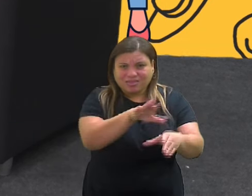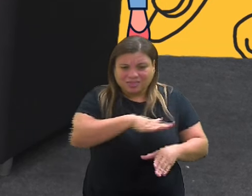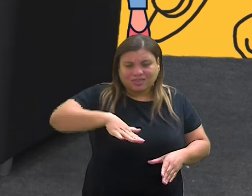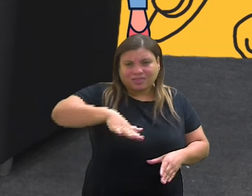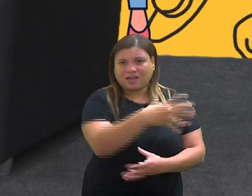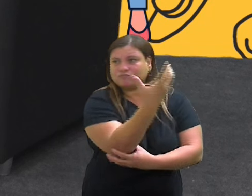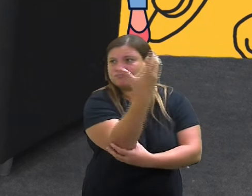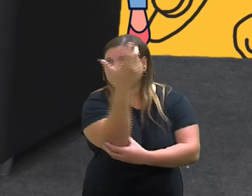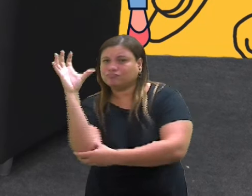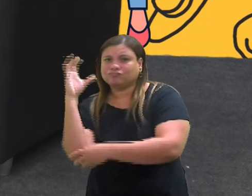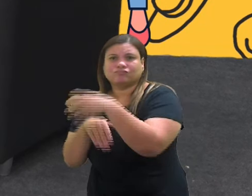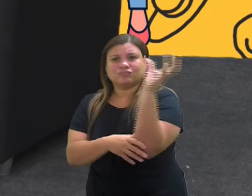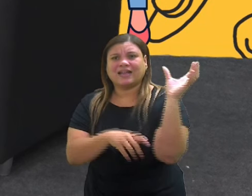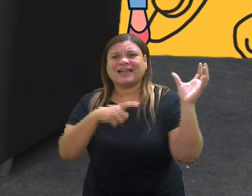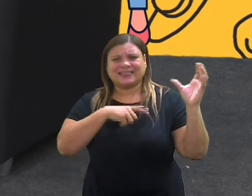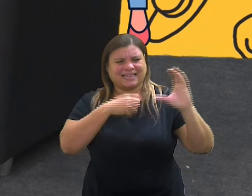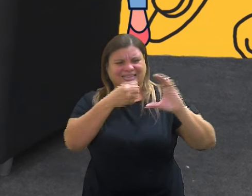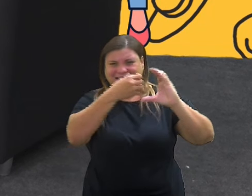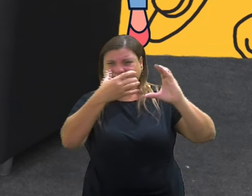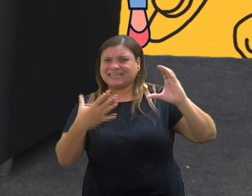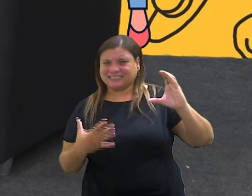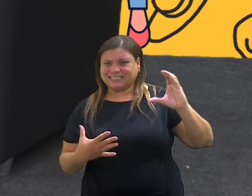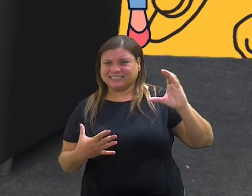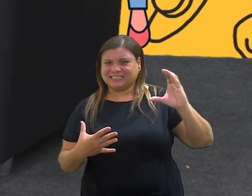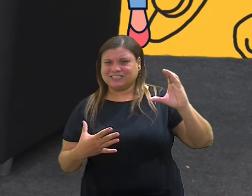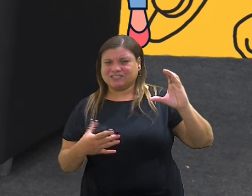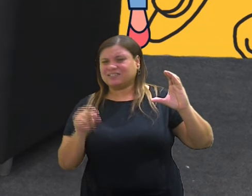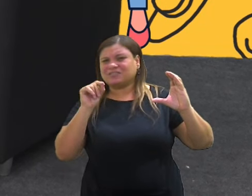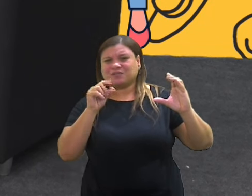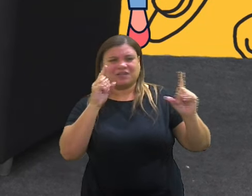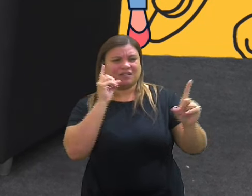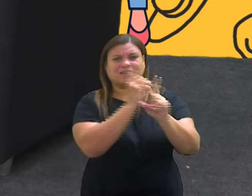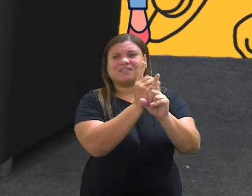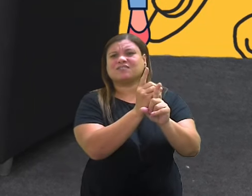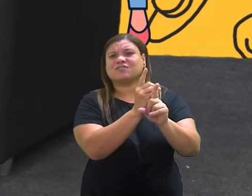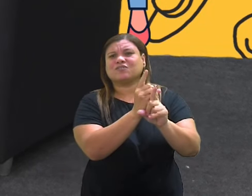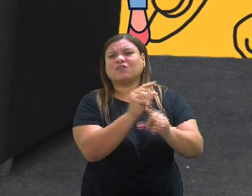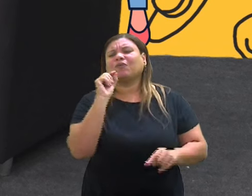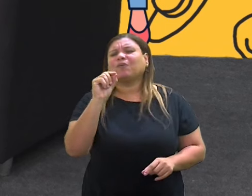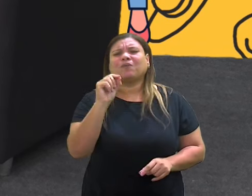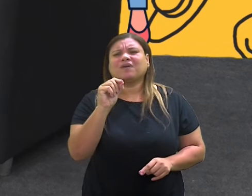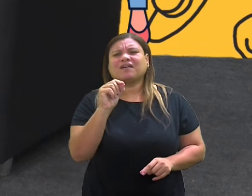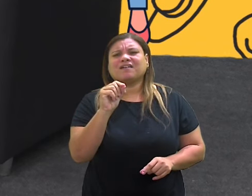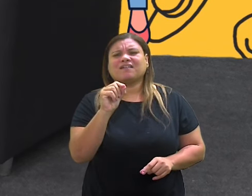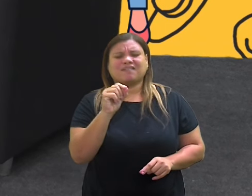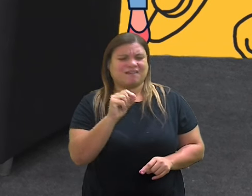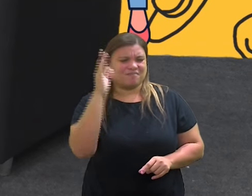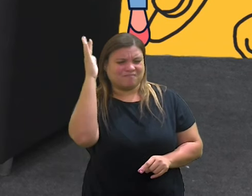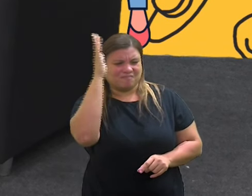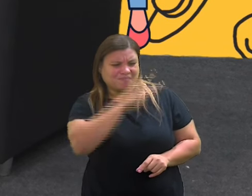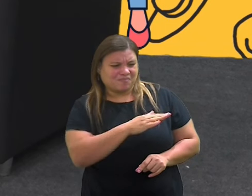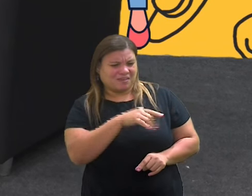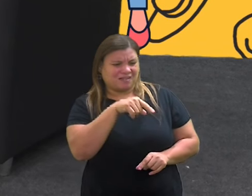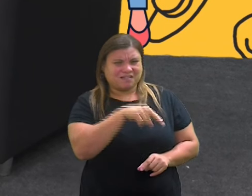várias condutas que podem caracterizar maus tratos, tais como abandono, ferir, mutilar, envenenar, manter em